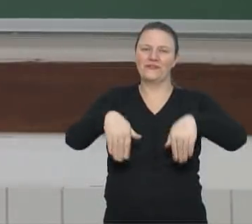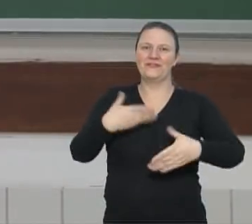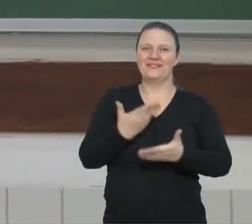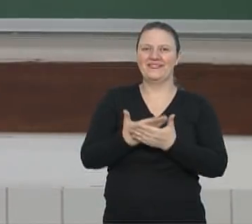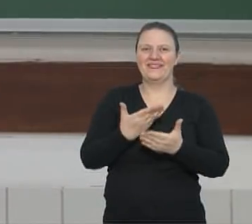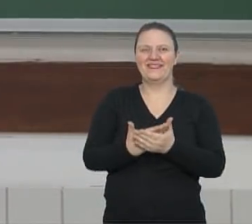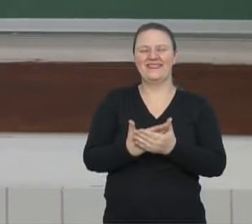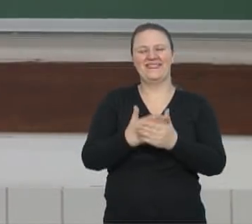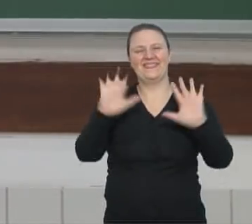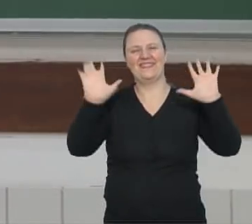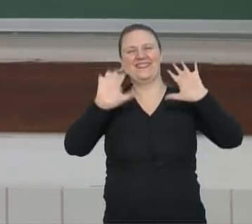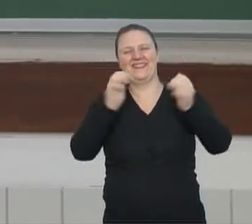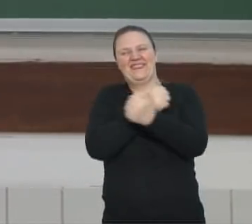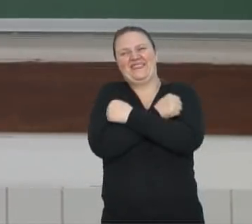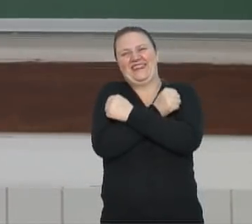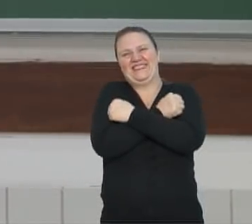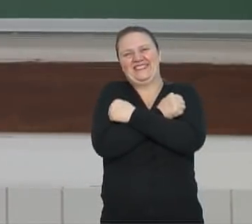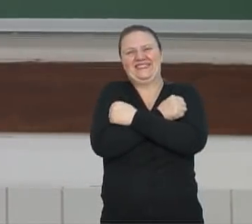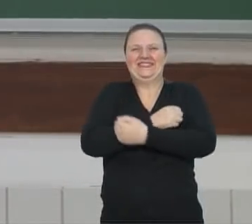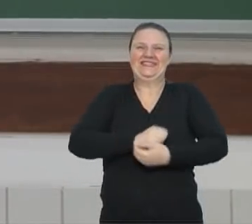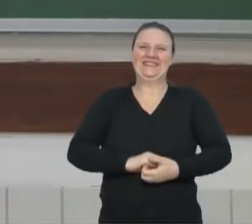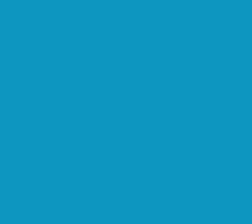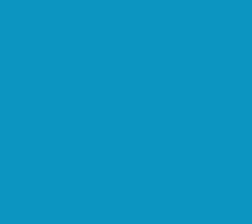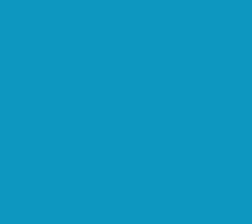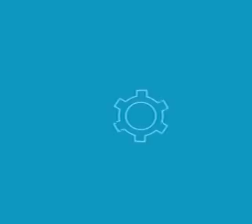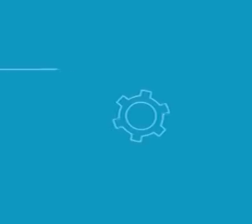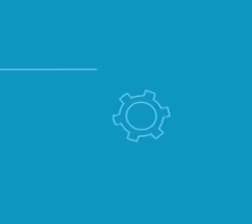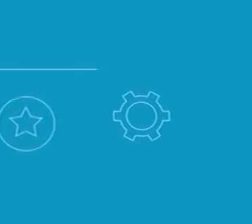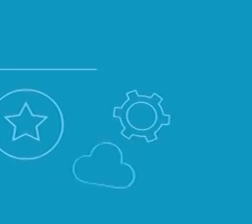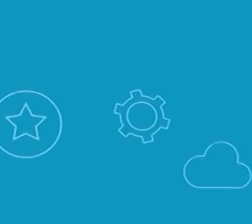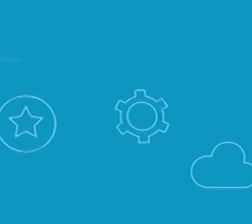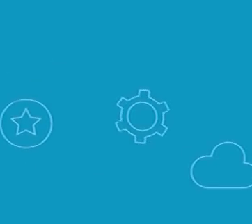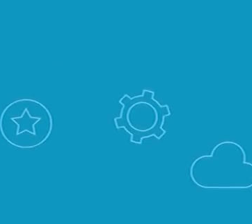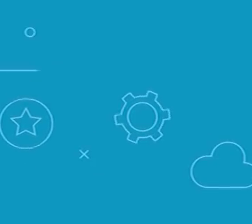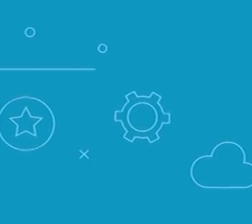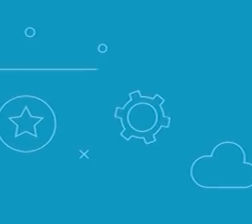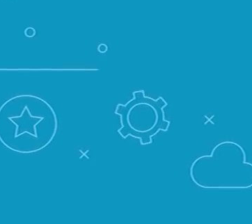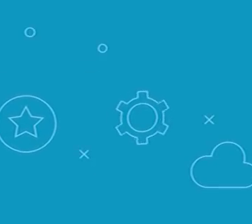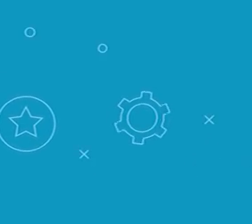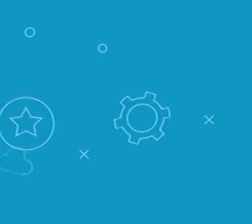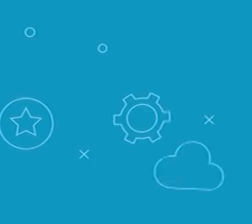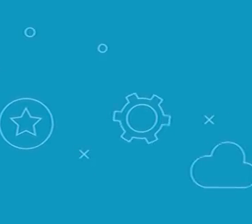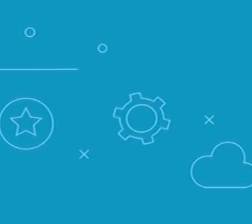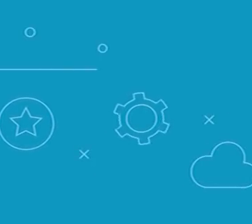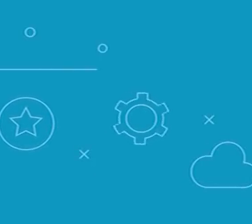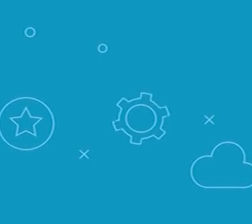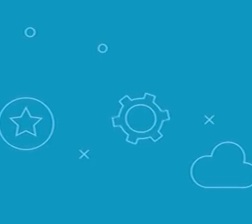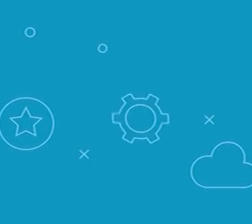Um abraço.